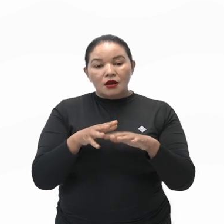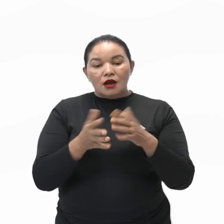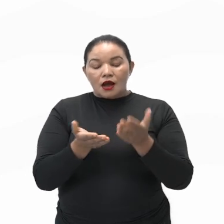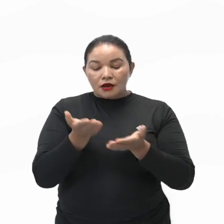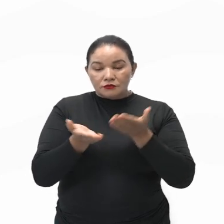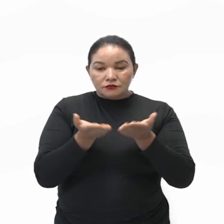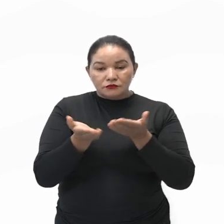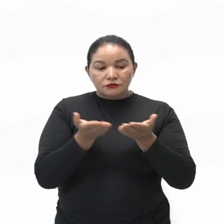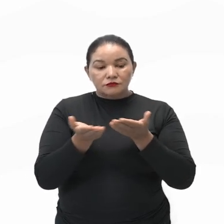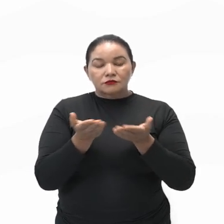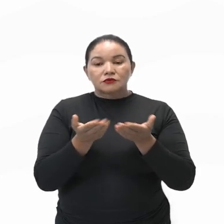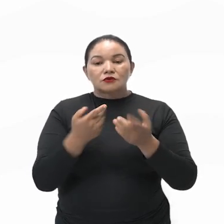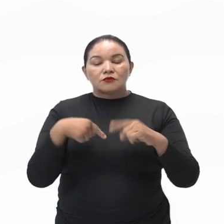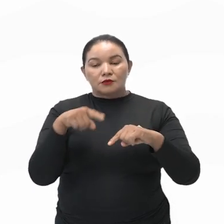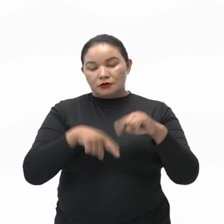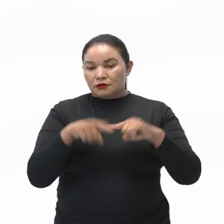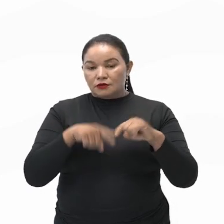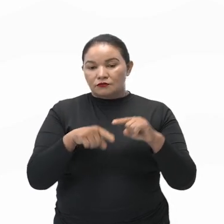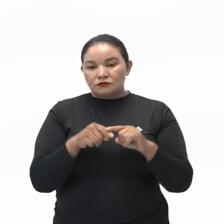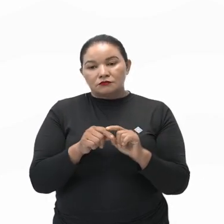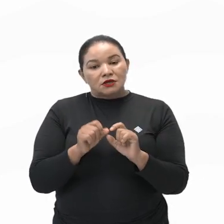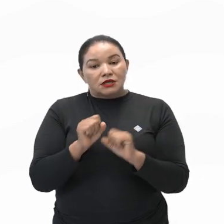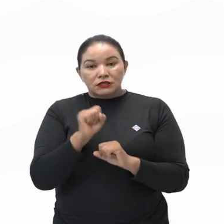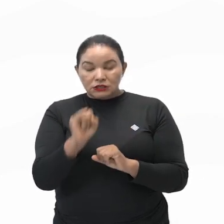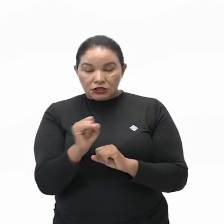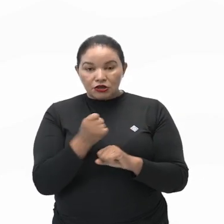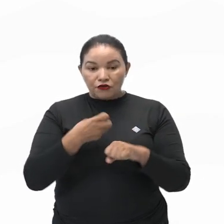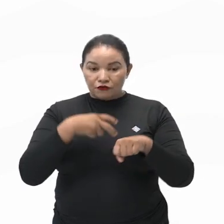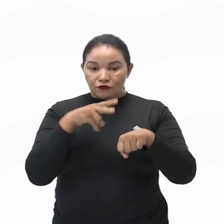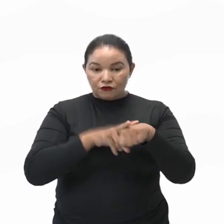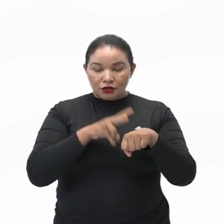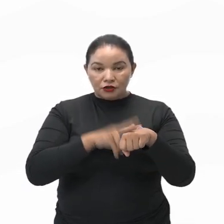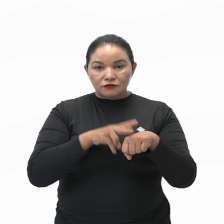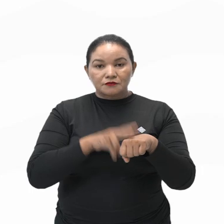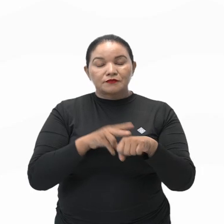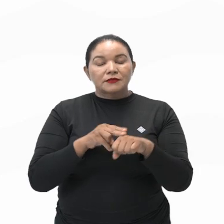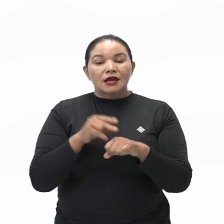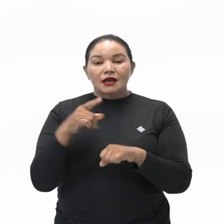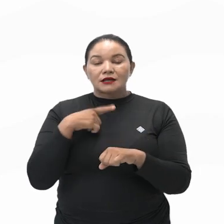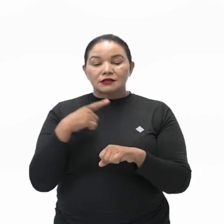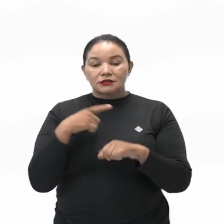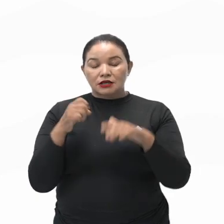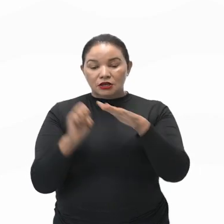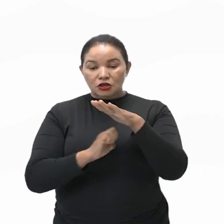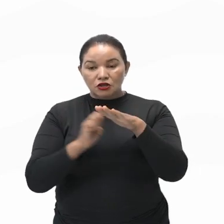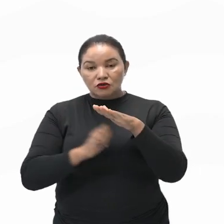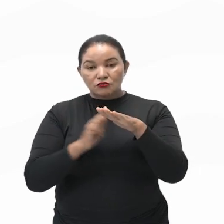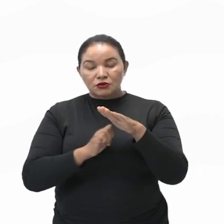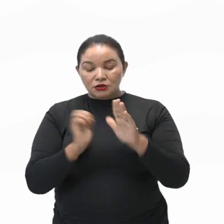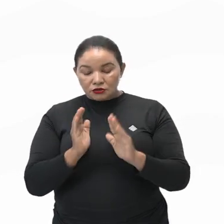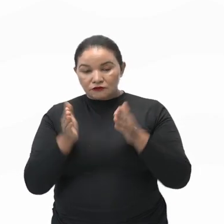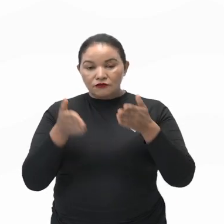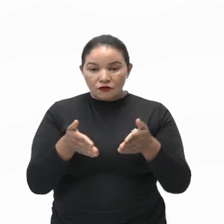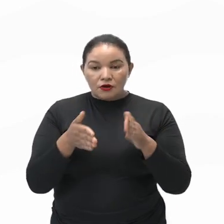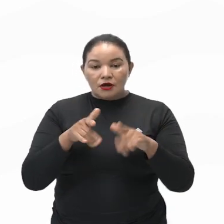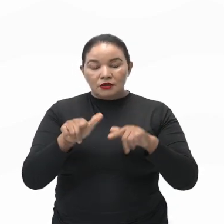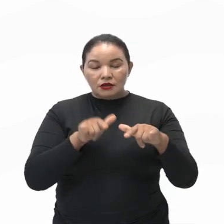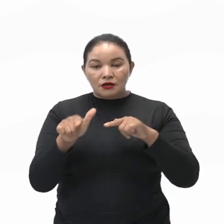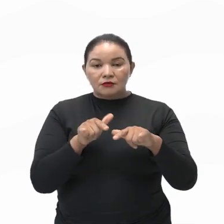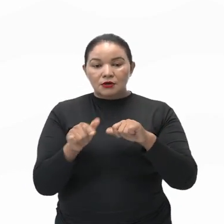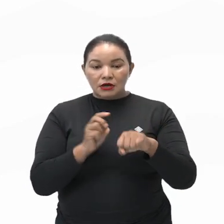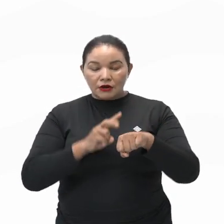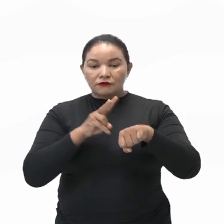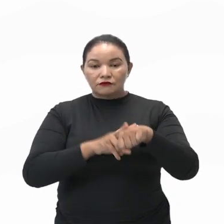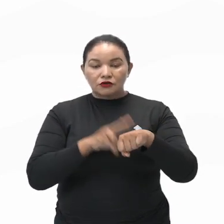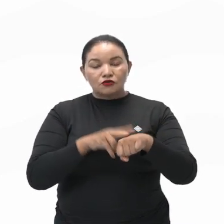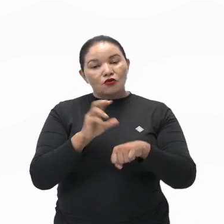daquilo. Vamos dizer que seja vidro. Tem empresas especializadas para trabalhar só com vidro, ou só com plástico, ou